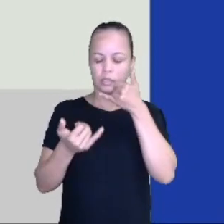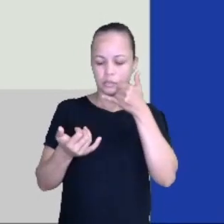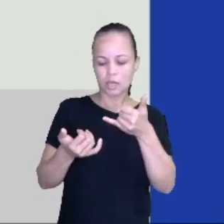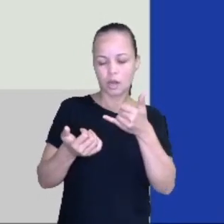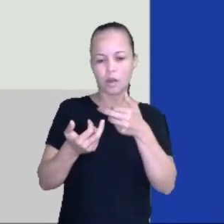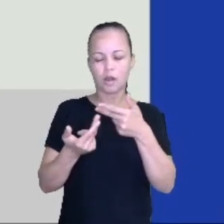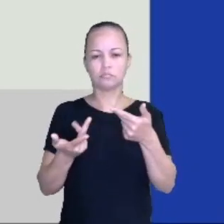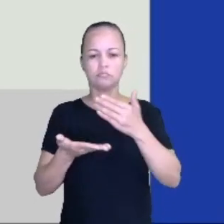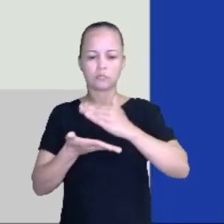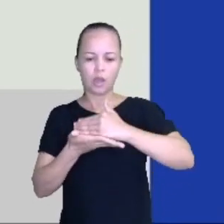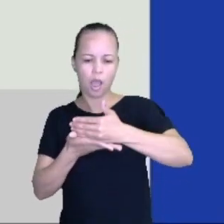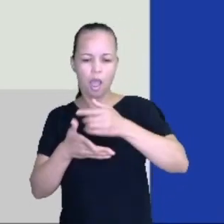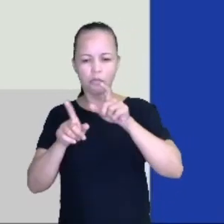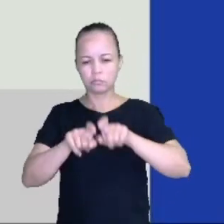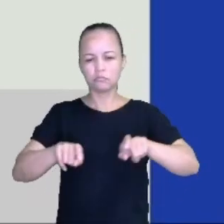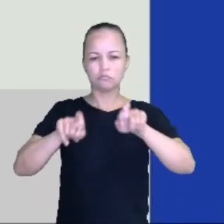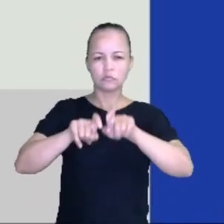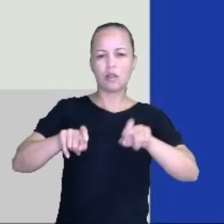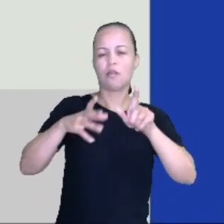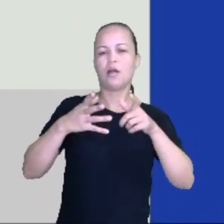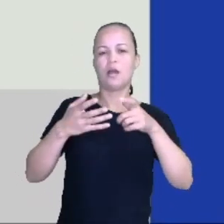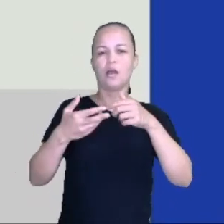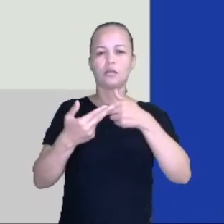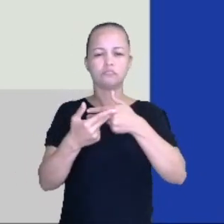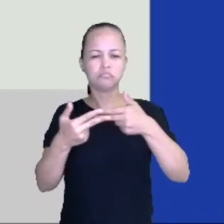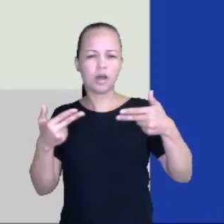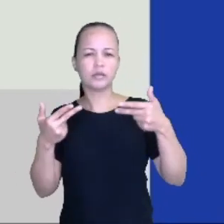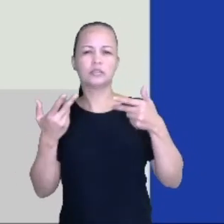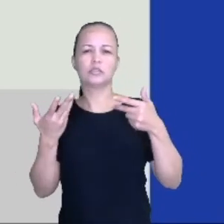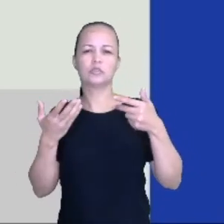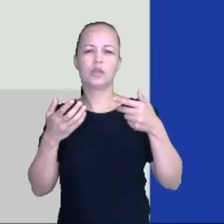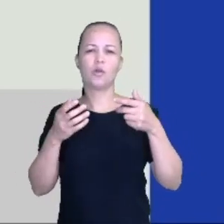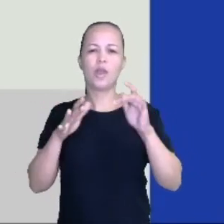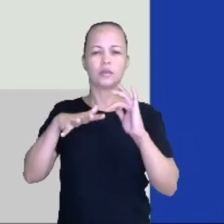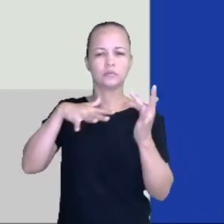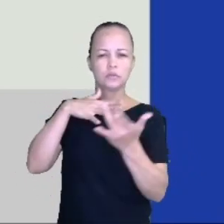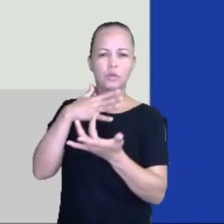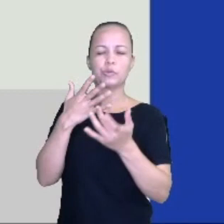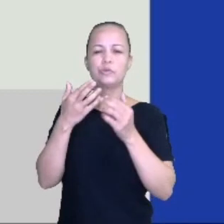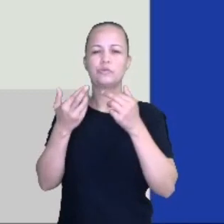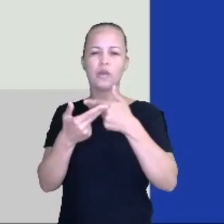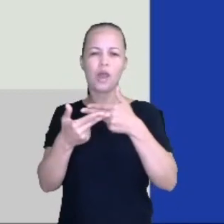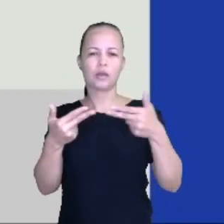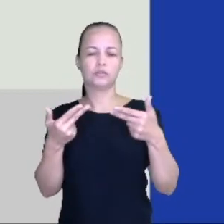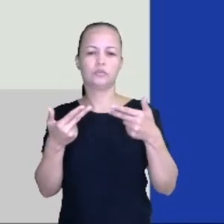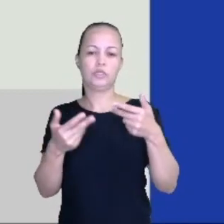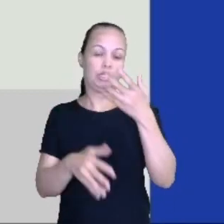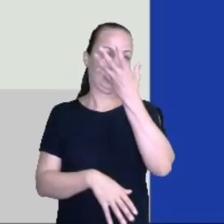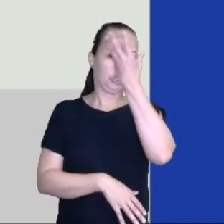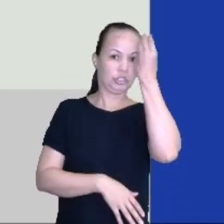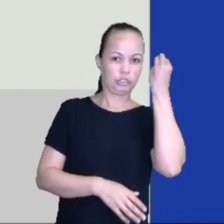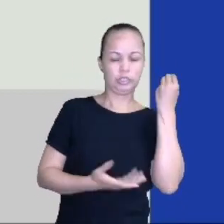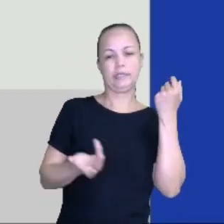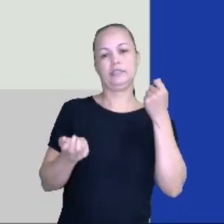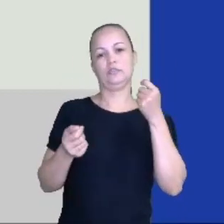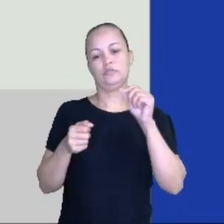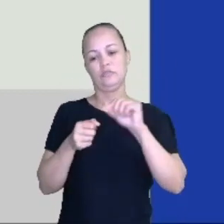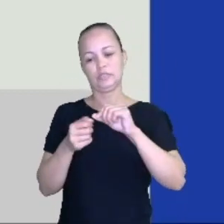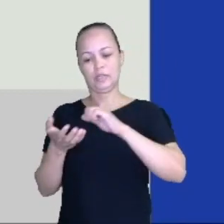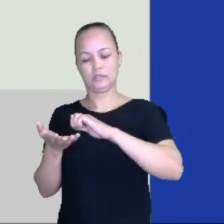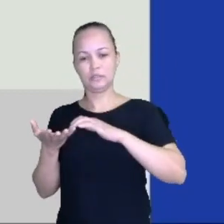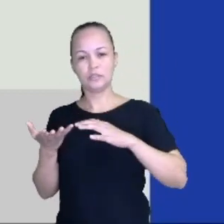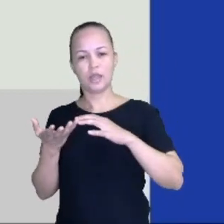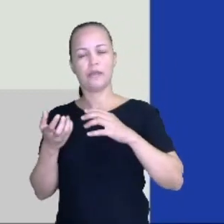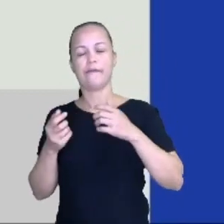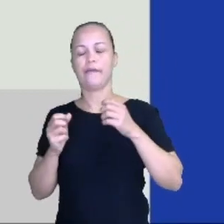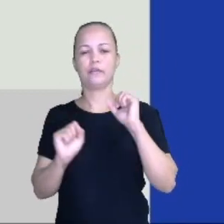casa, tablets, computadores, celulares, redes sociais, e estão esquecendo de fazer atividades